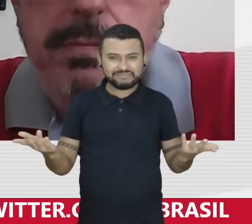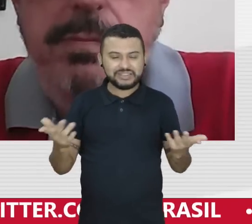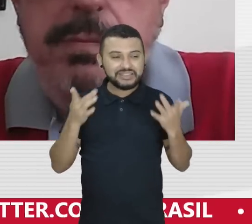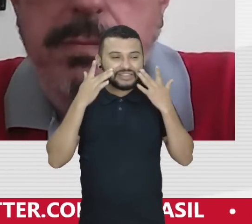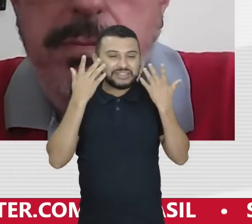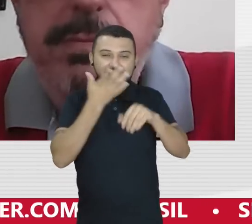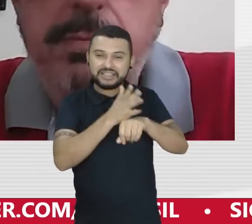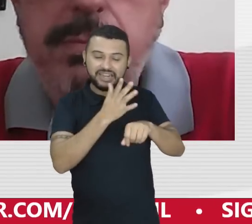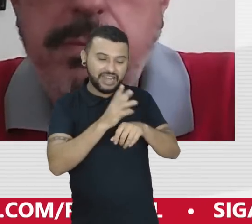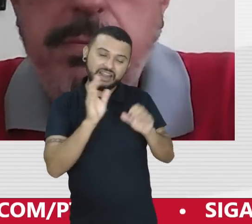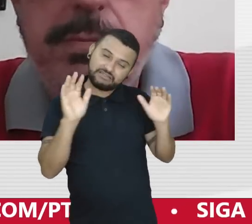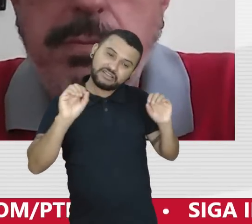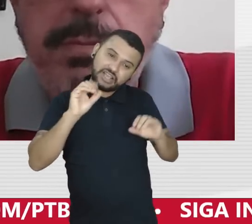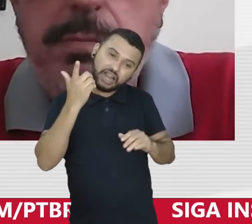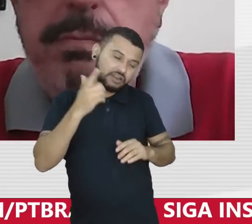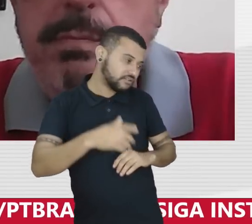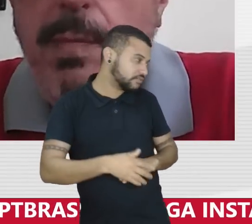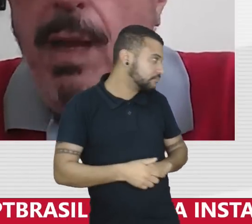ensaiado, certamente.